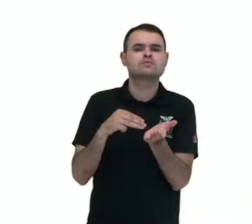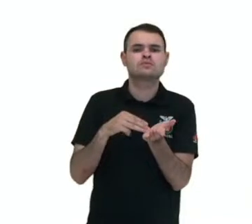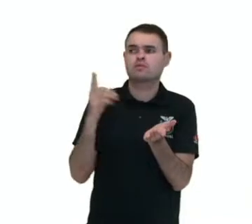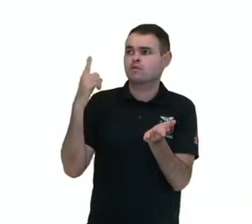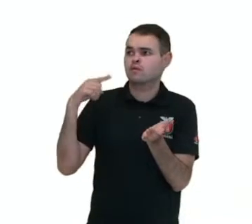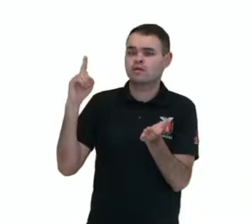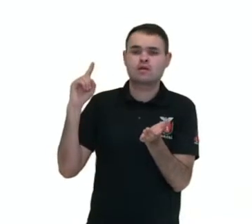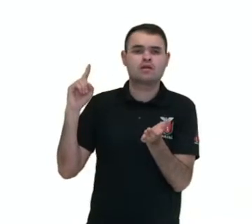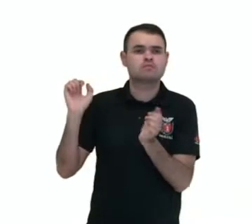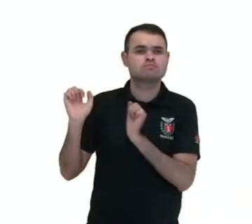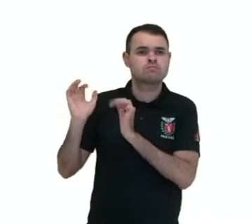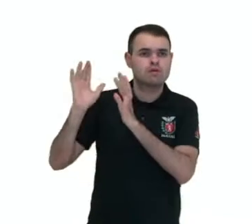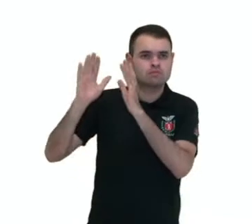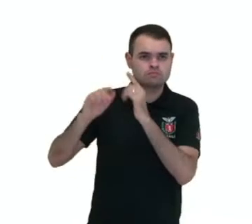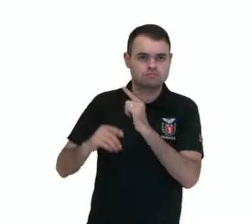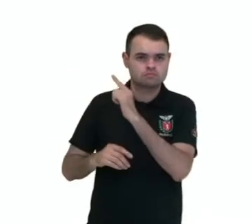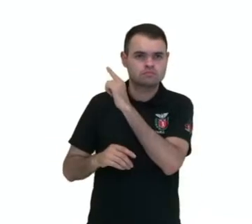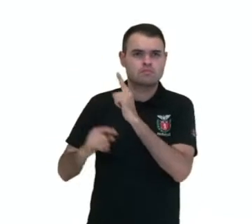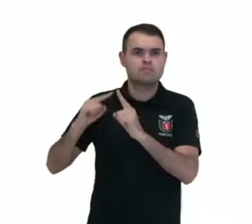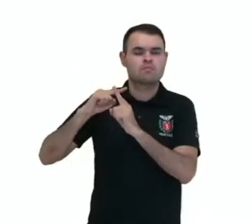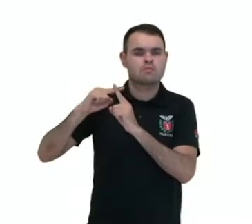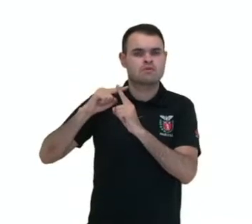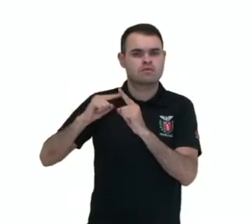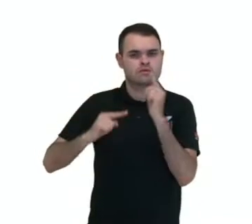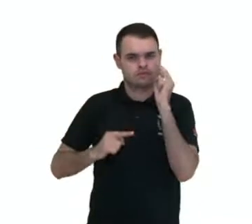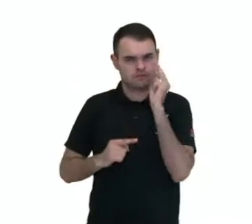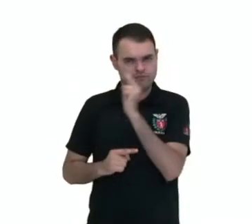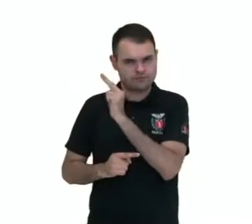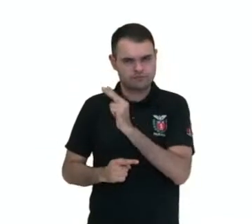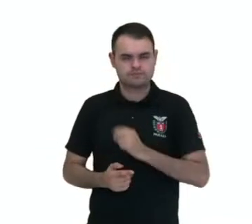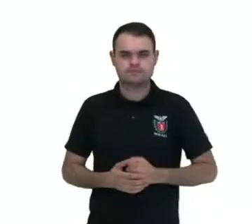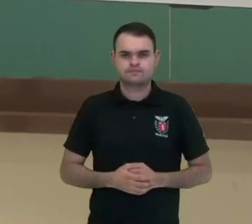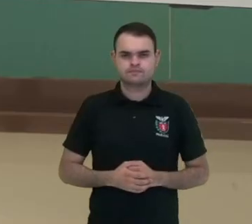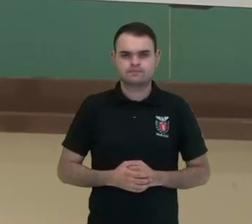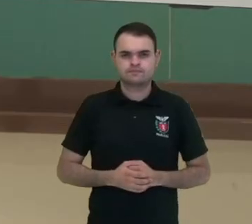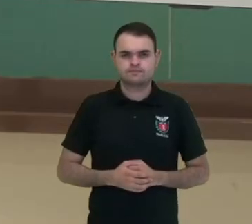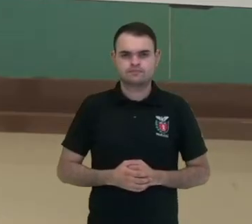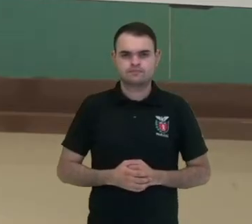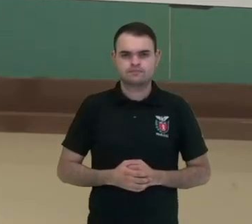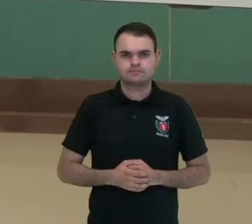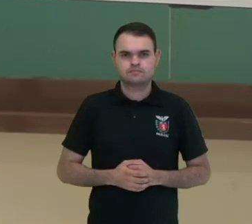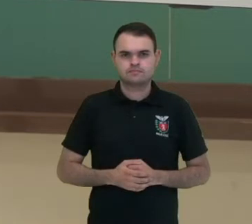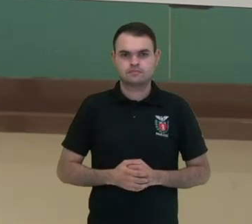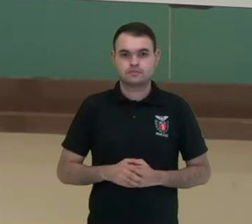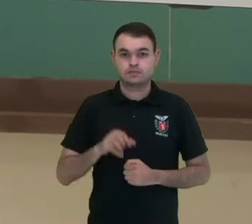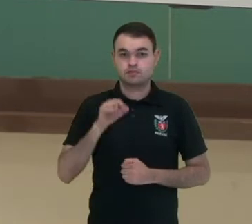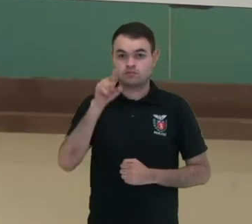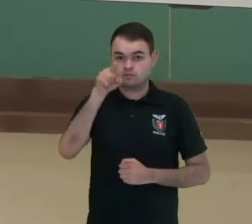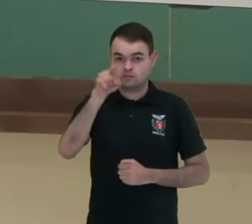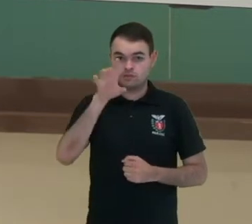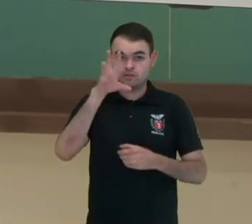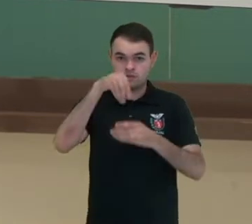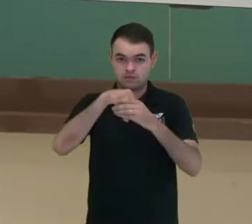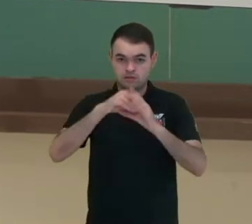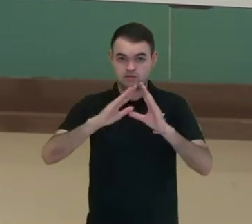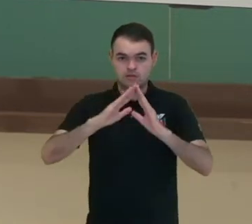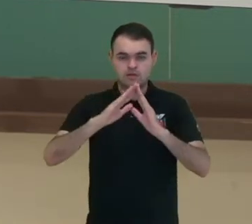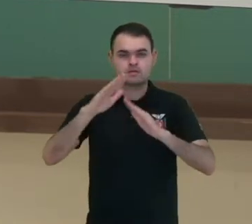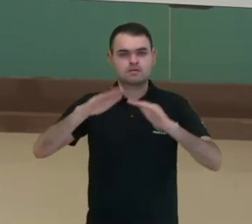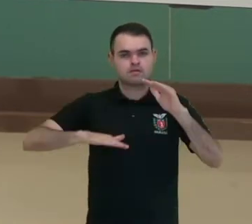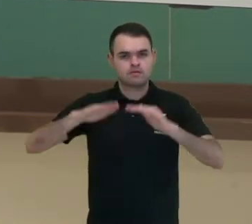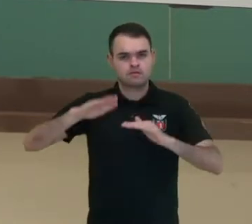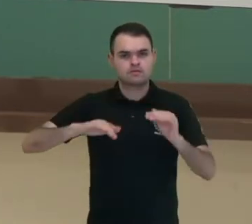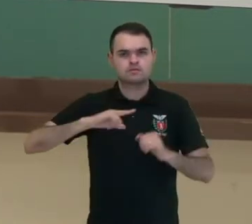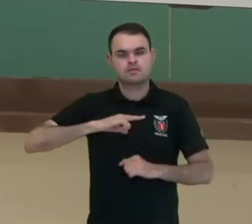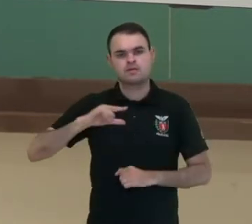se deslocando. E se vocês estiverem aí num contexto dentro da casa de vocês, de repente tem alguém aí,